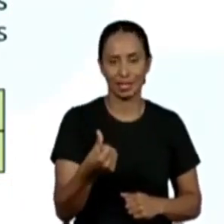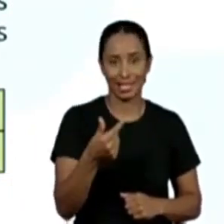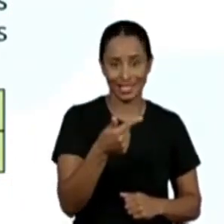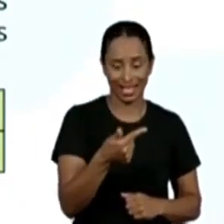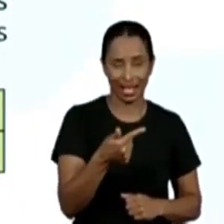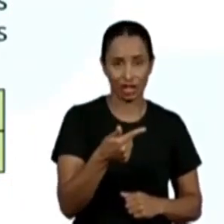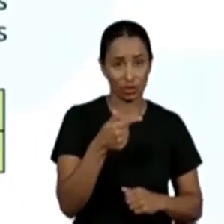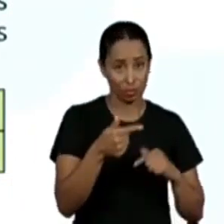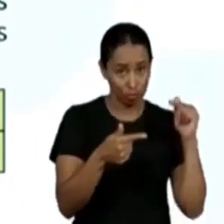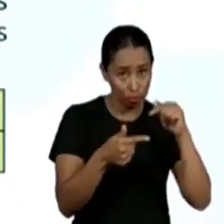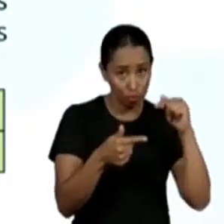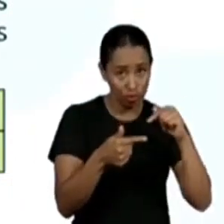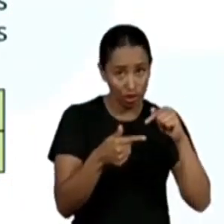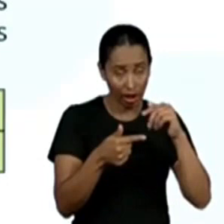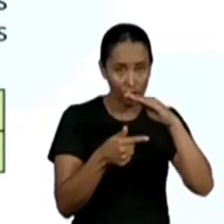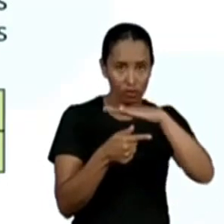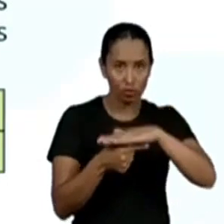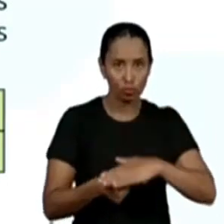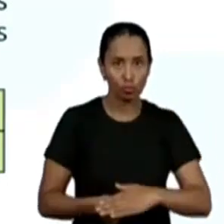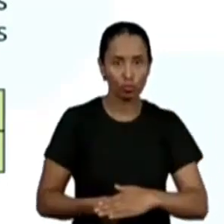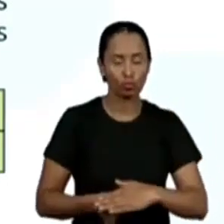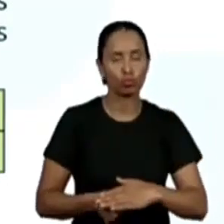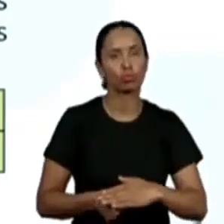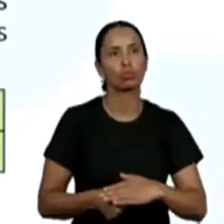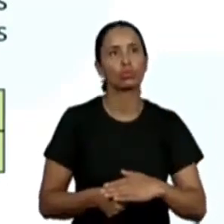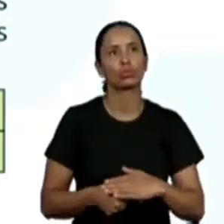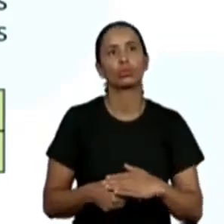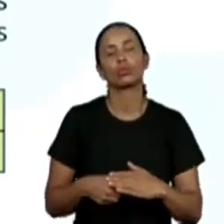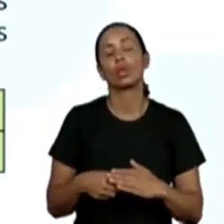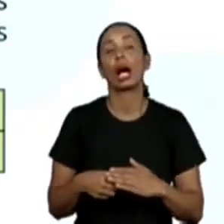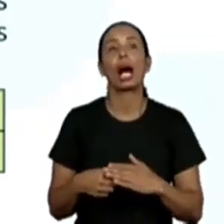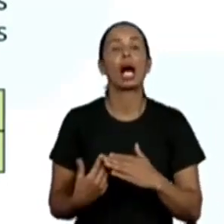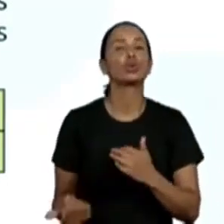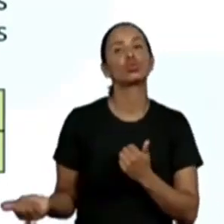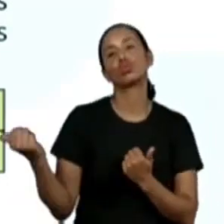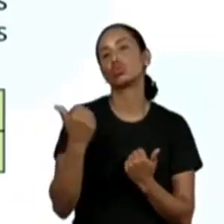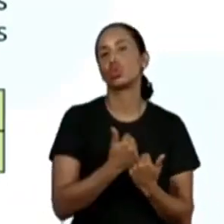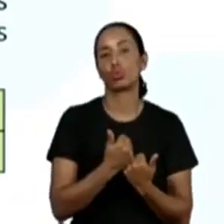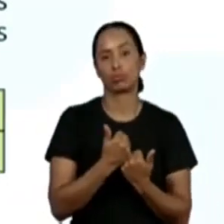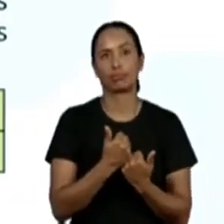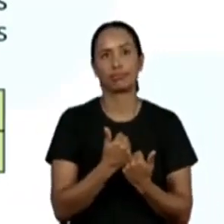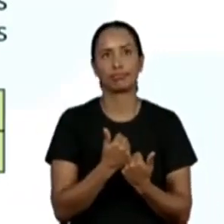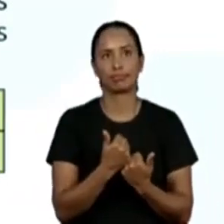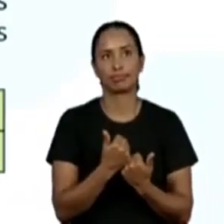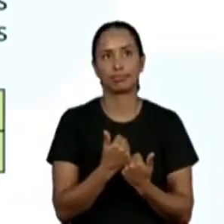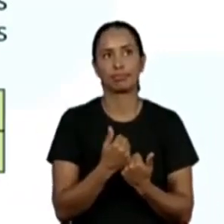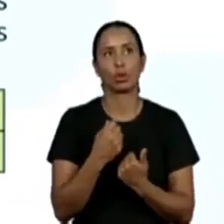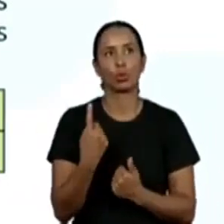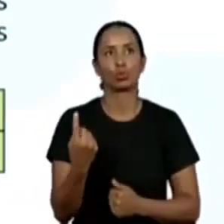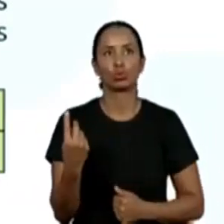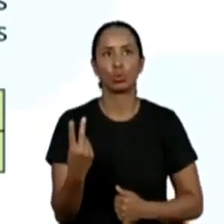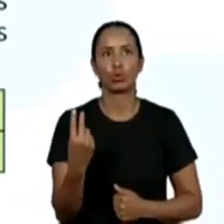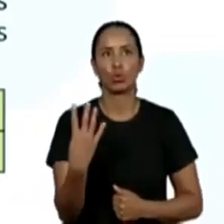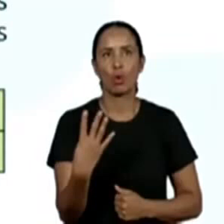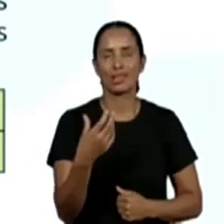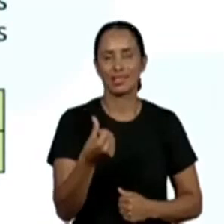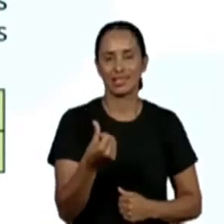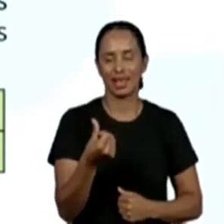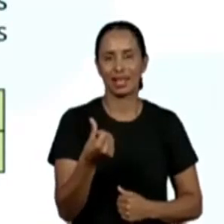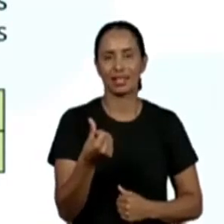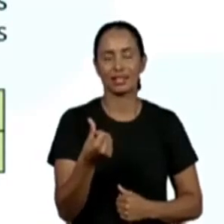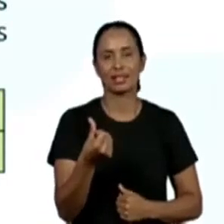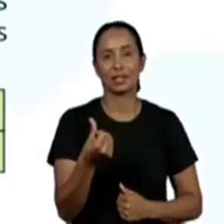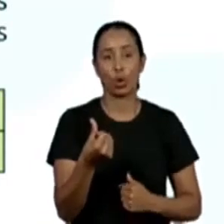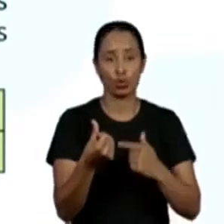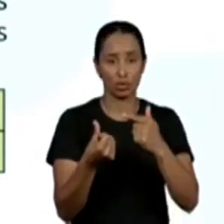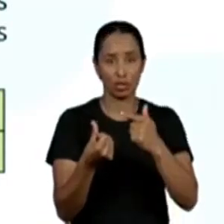esse aqui, ó. 1, 2, 4, 6. Vou trocar esse 7 por esse 8. Então, vou anotar aqui, ó.